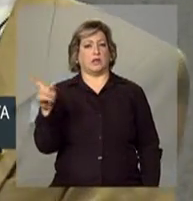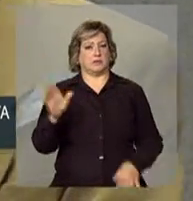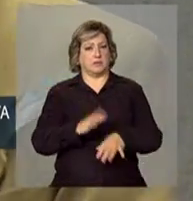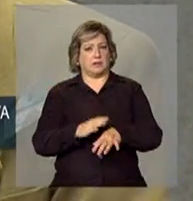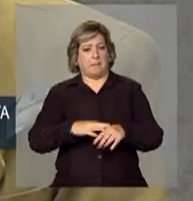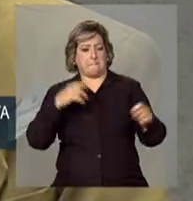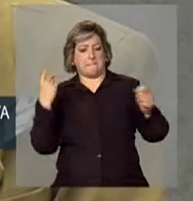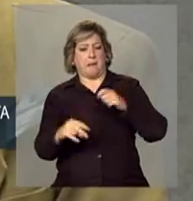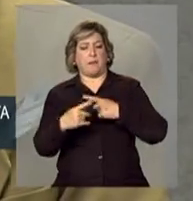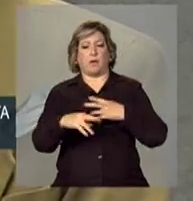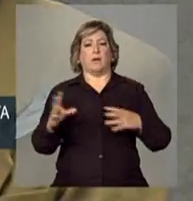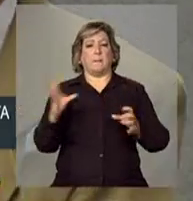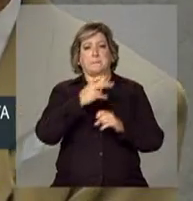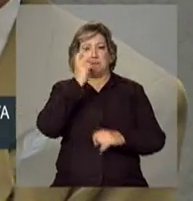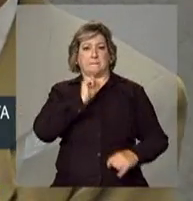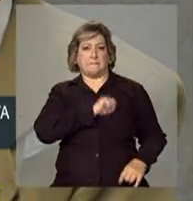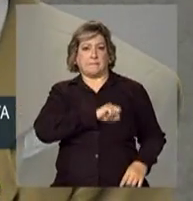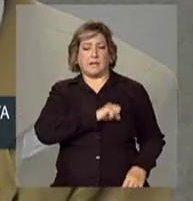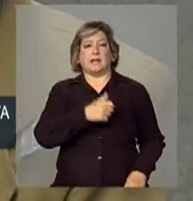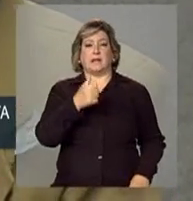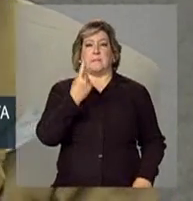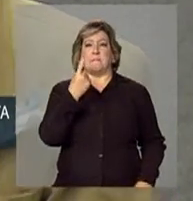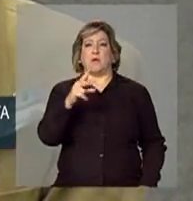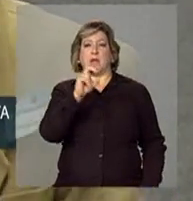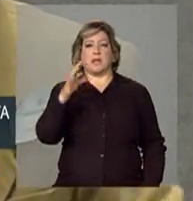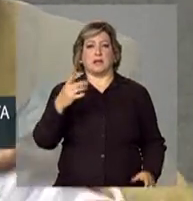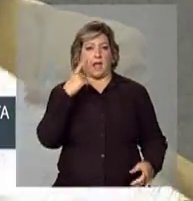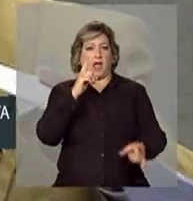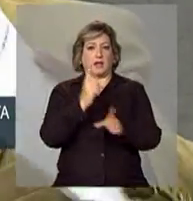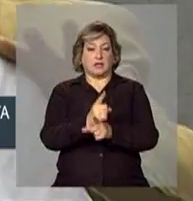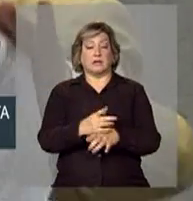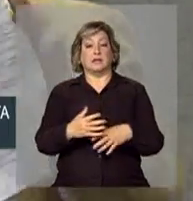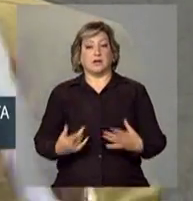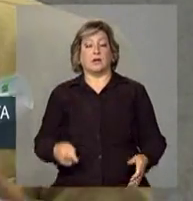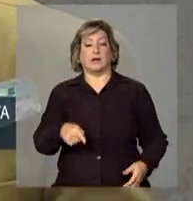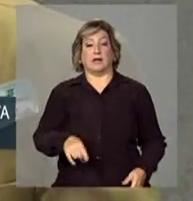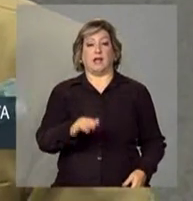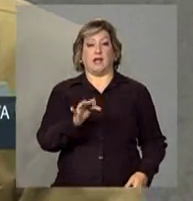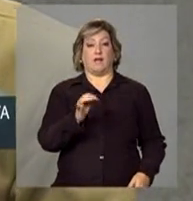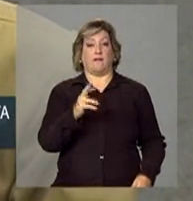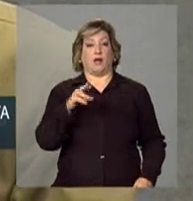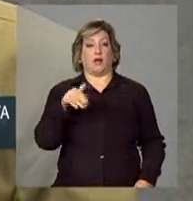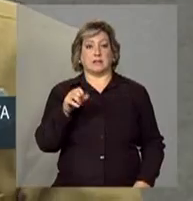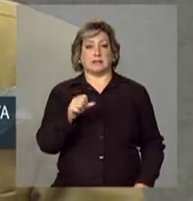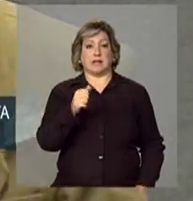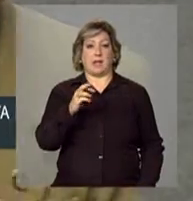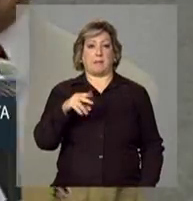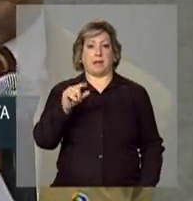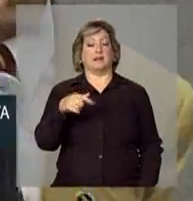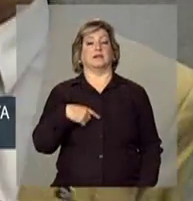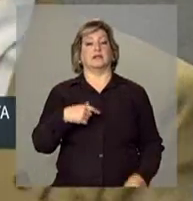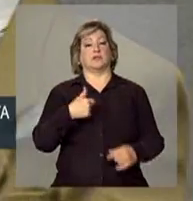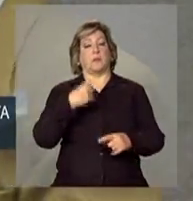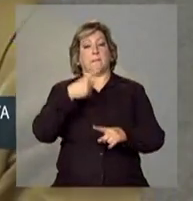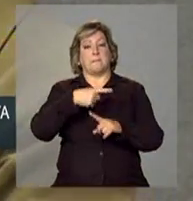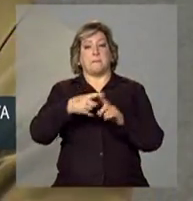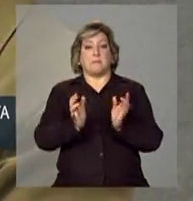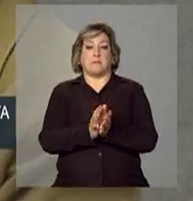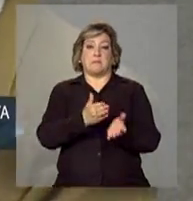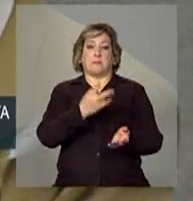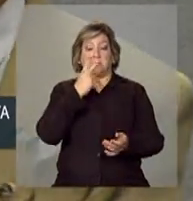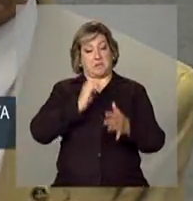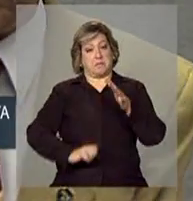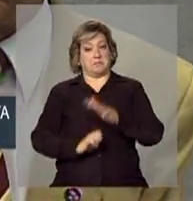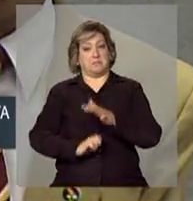Isso no total das Forças Armadas, talvez nem chegue a uma metade. Uma parte até empresário